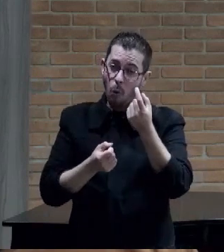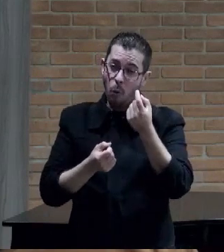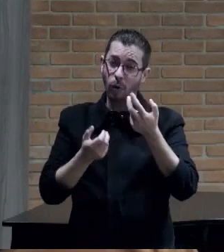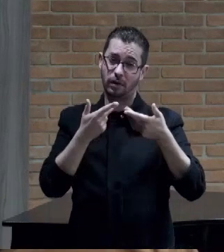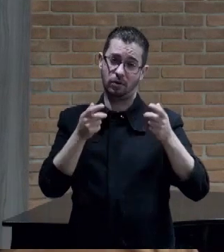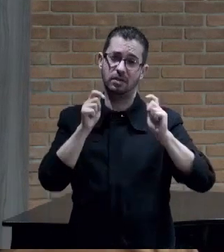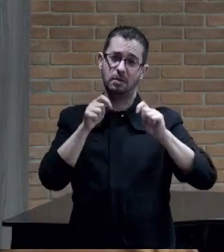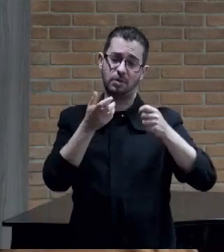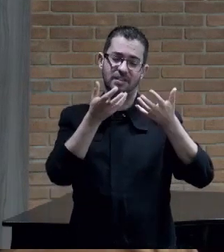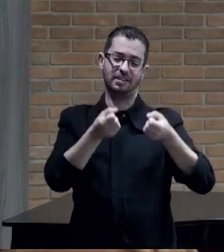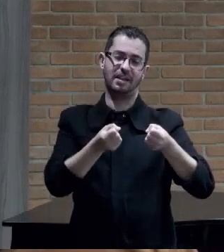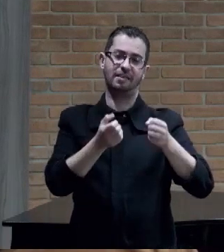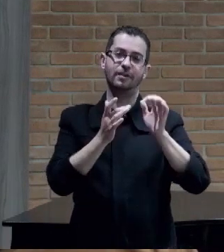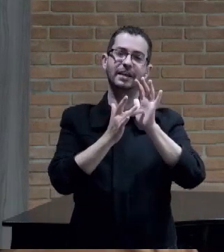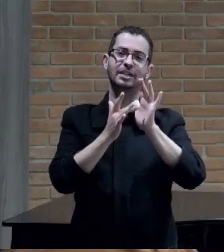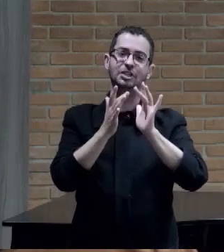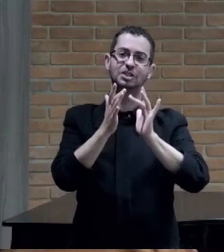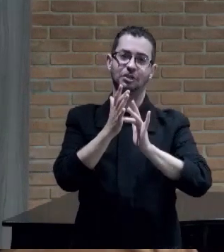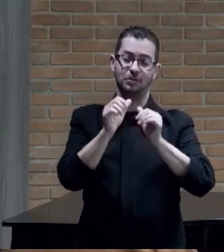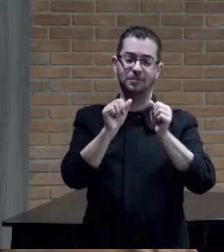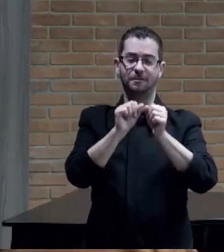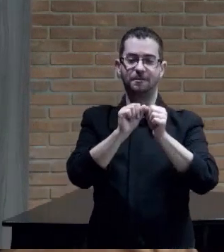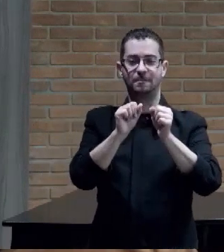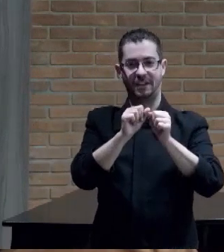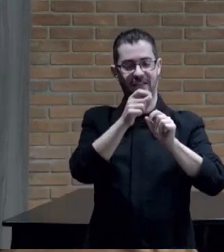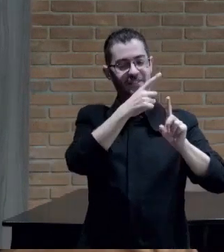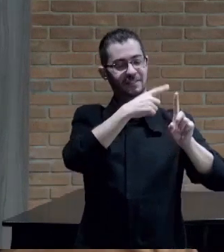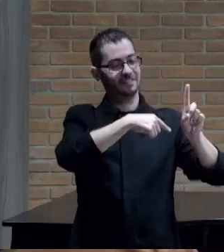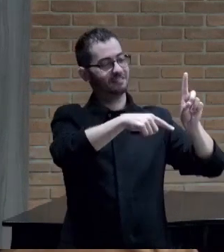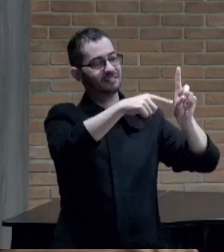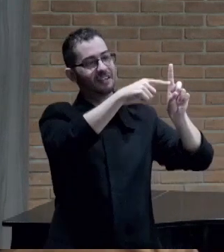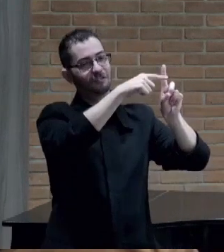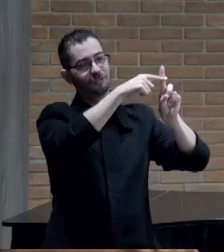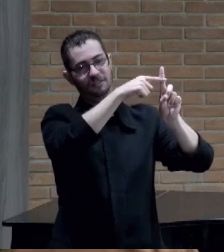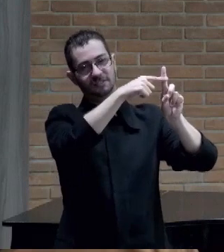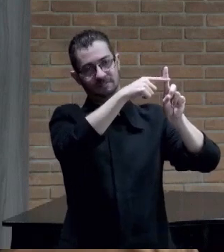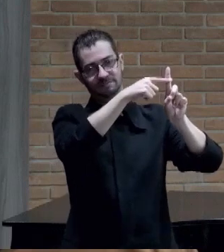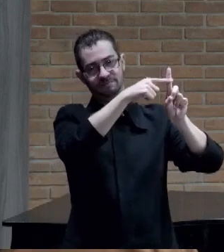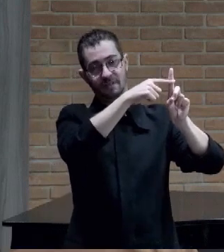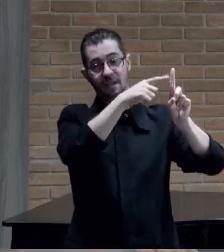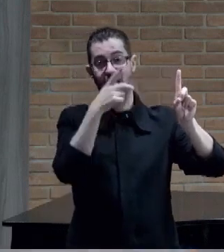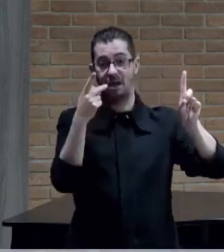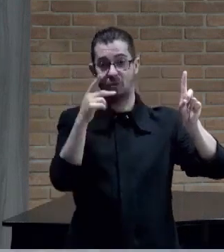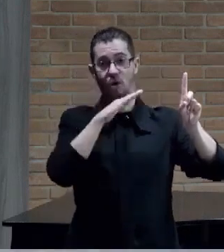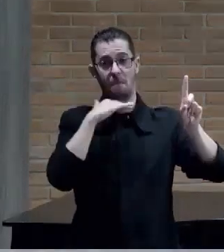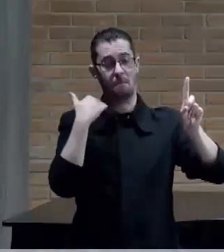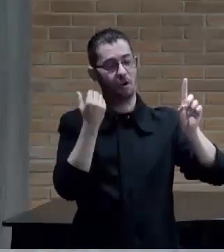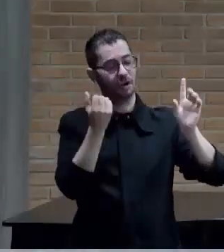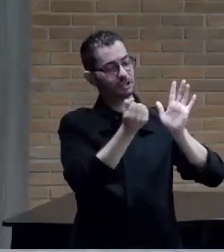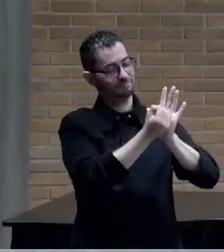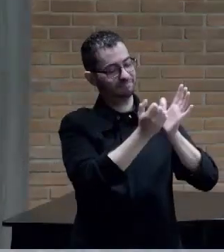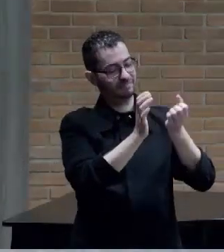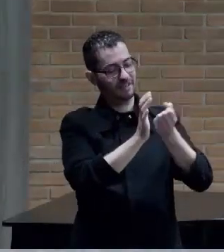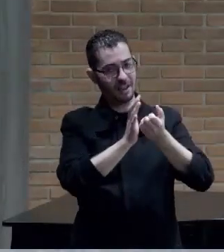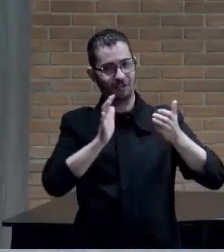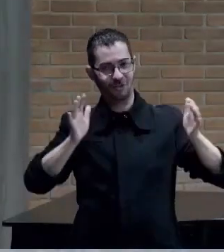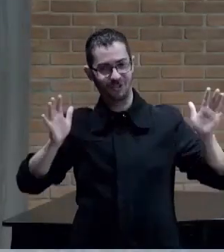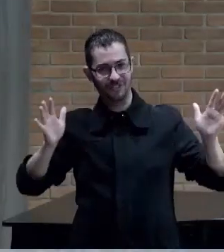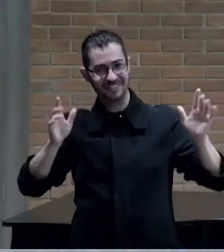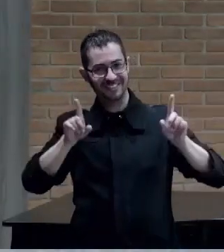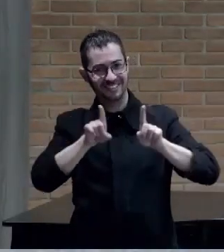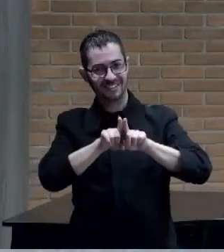é o que Jesus Cristo fez na cruz. A sua morte, a sua ressurreição.